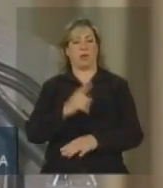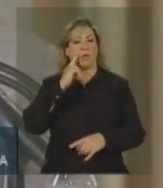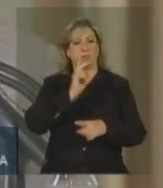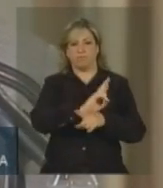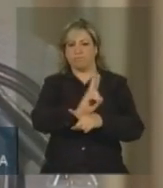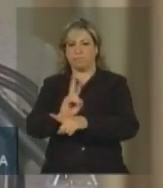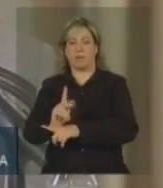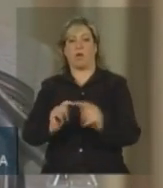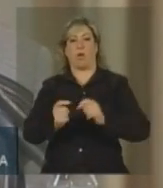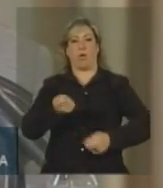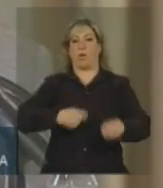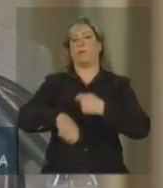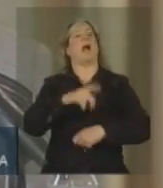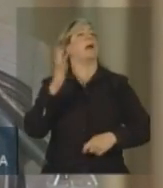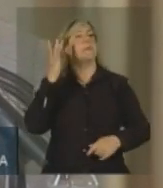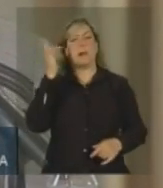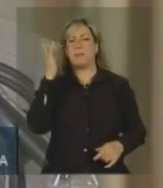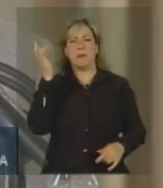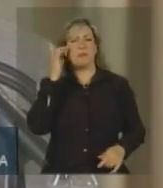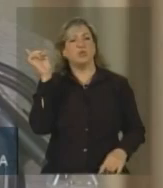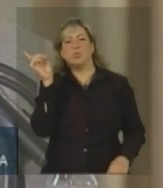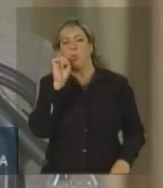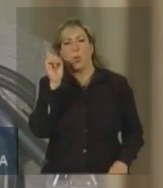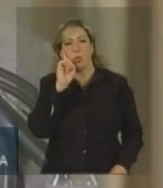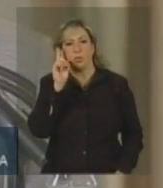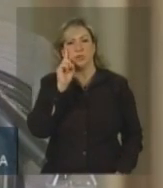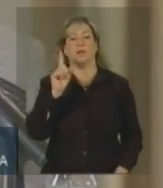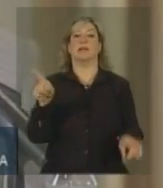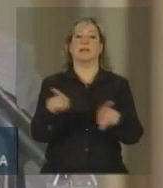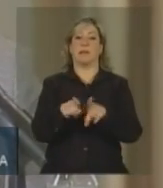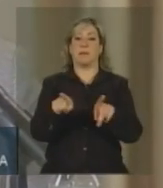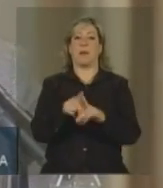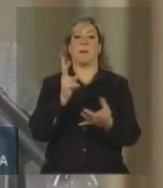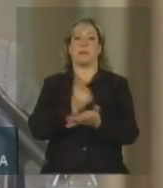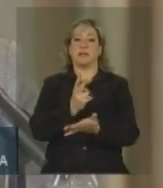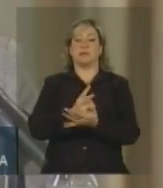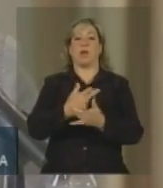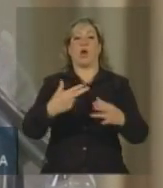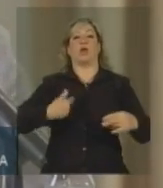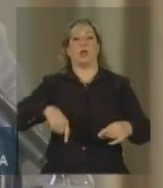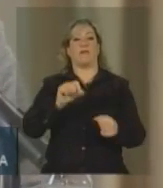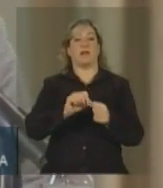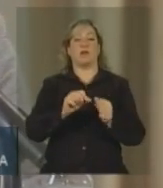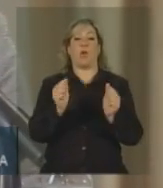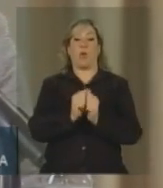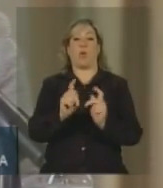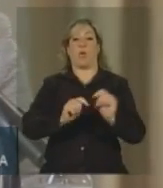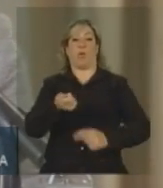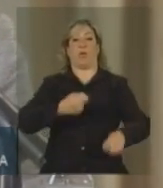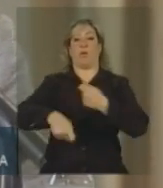a nossa economia todos os dias e a mesma coisa fazemos com a economia internacional.